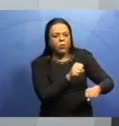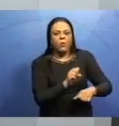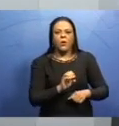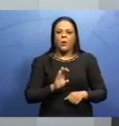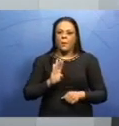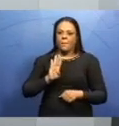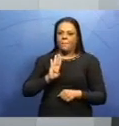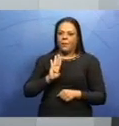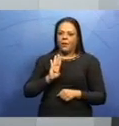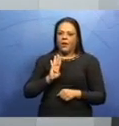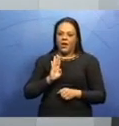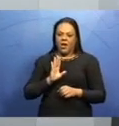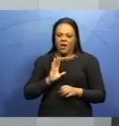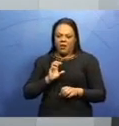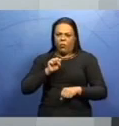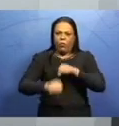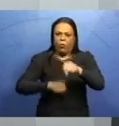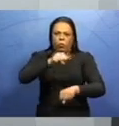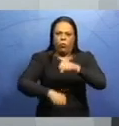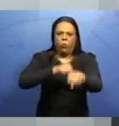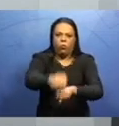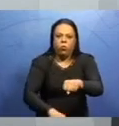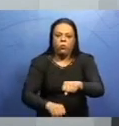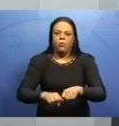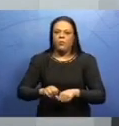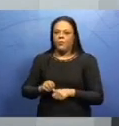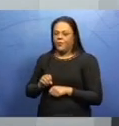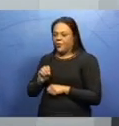B. Vai chegar rápido.